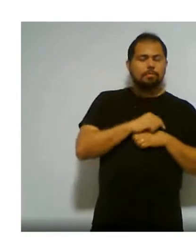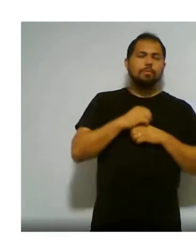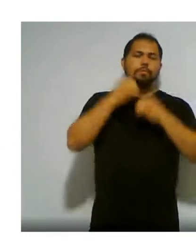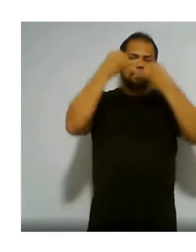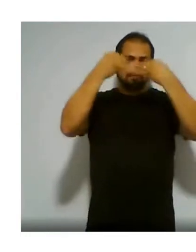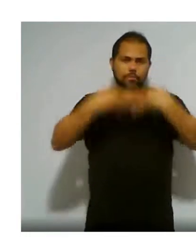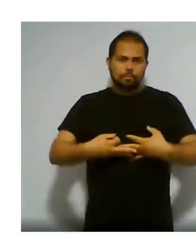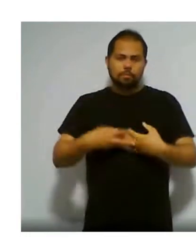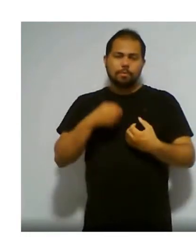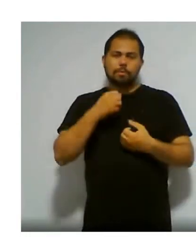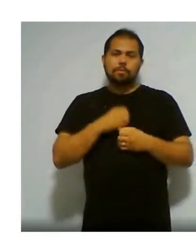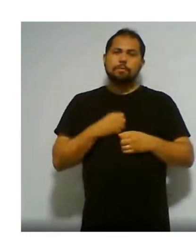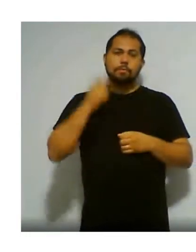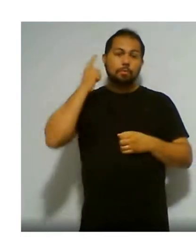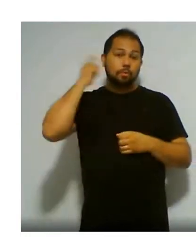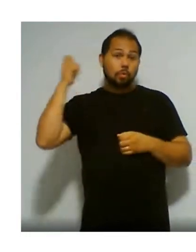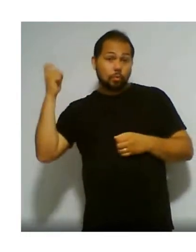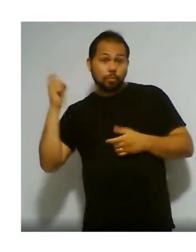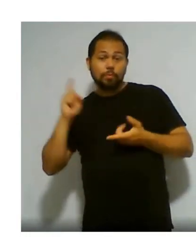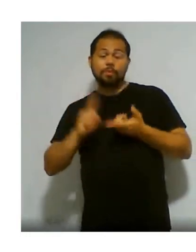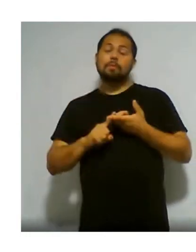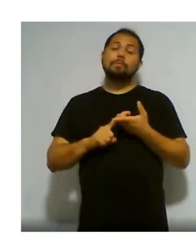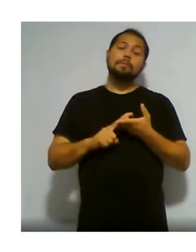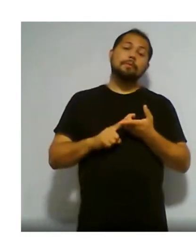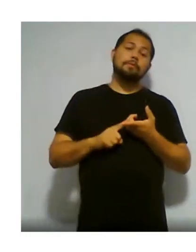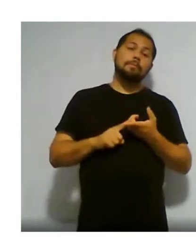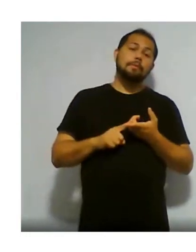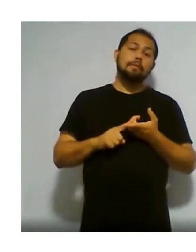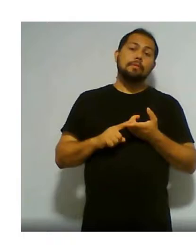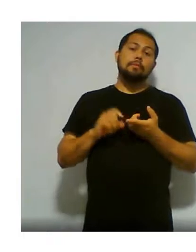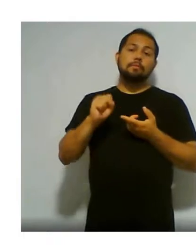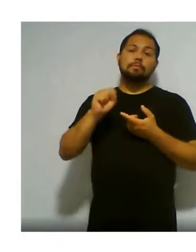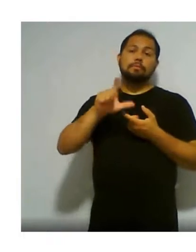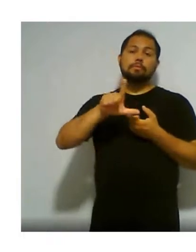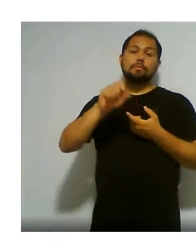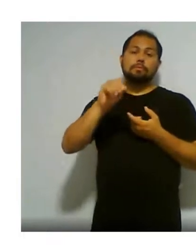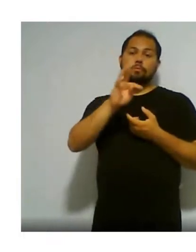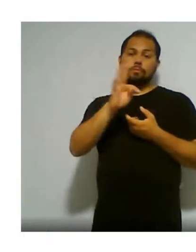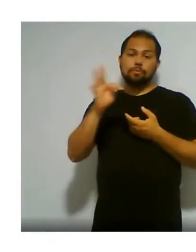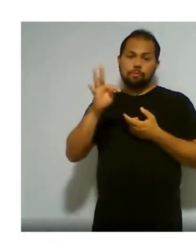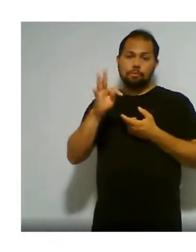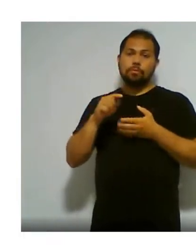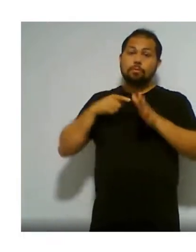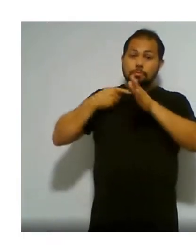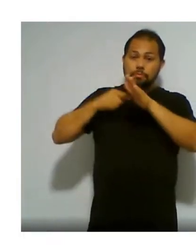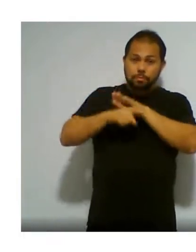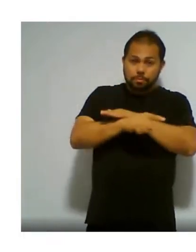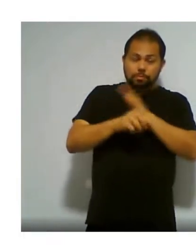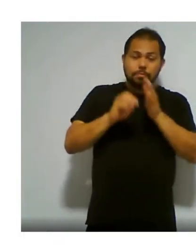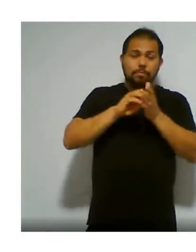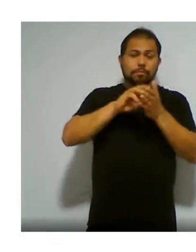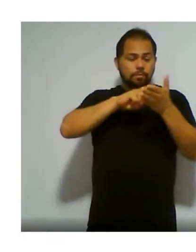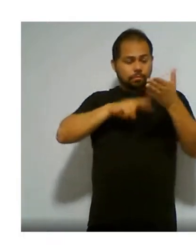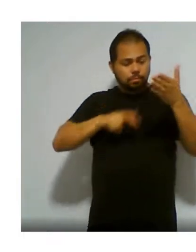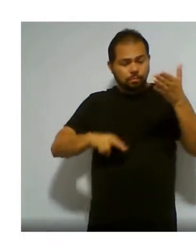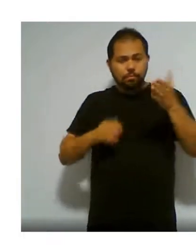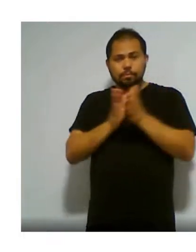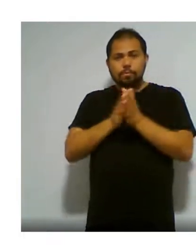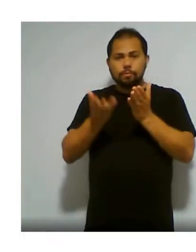dos bips e dos slots de expansão e de uma consulta mais profunda dos manuais, eu vou deixar para a próxima aula, tá ok,